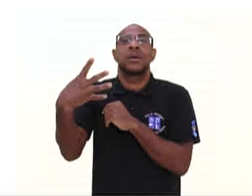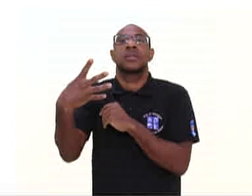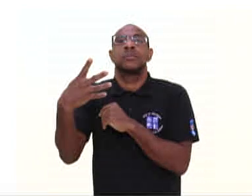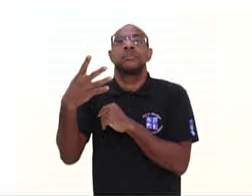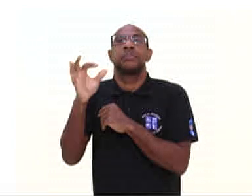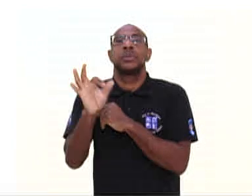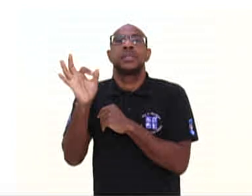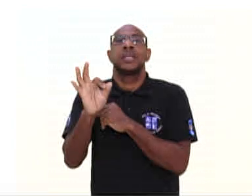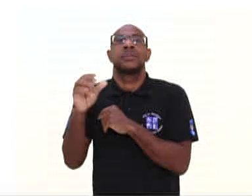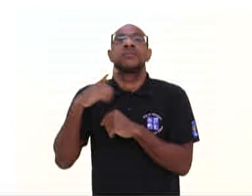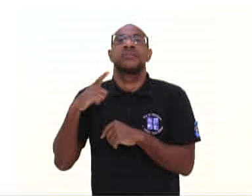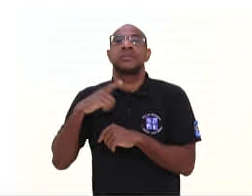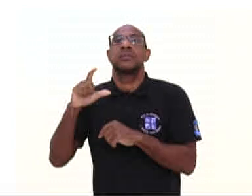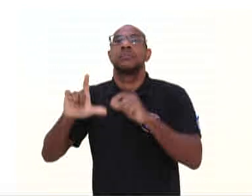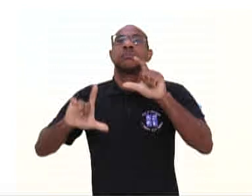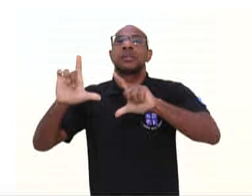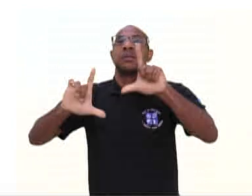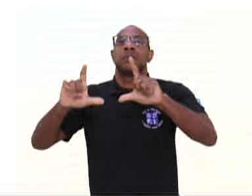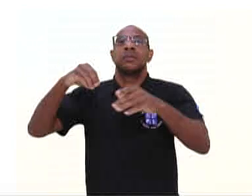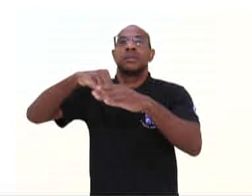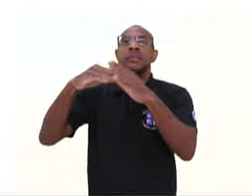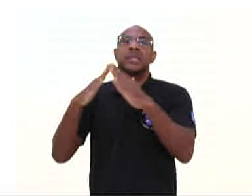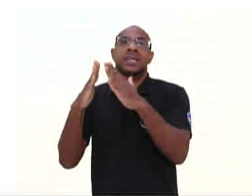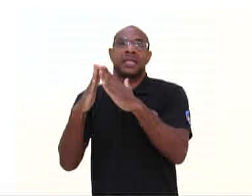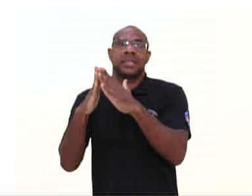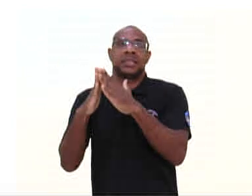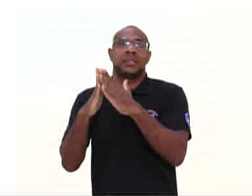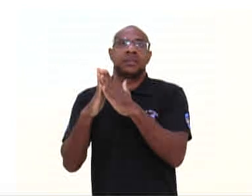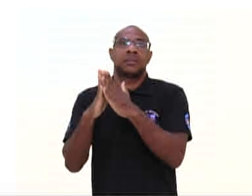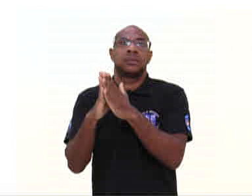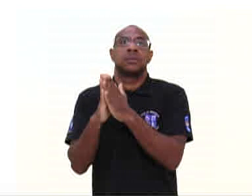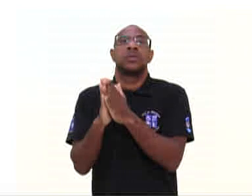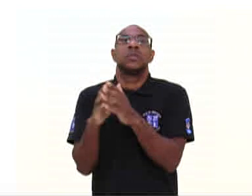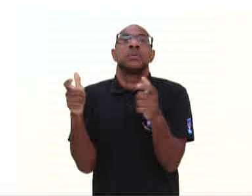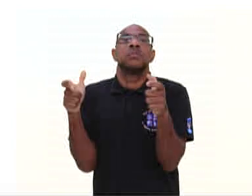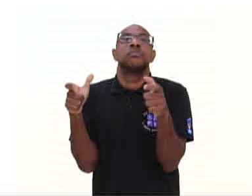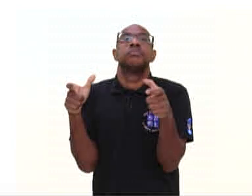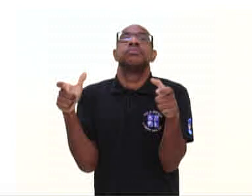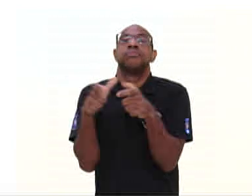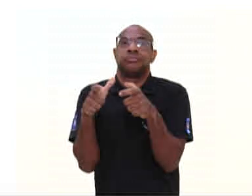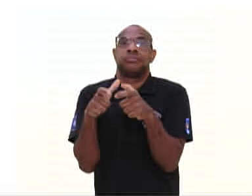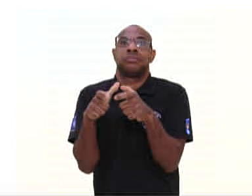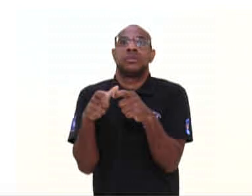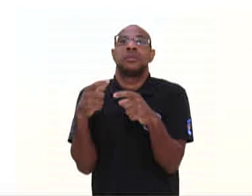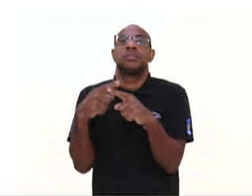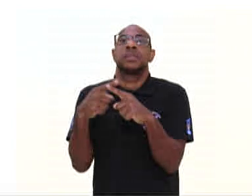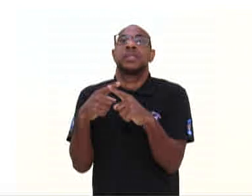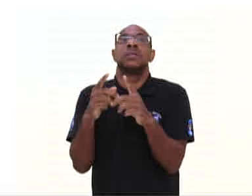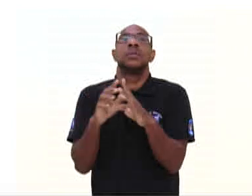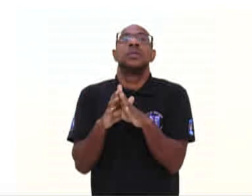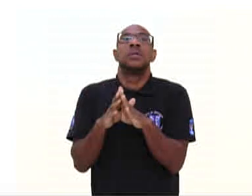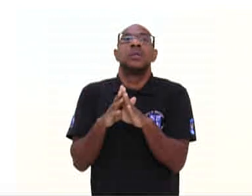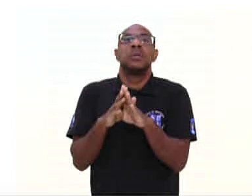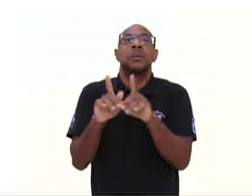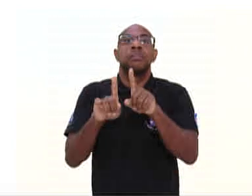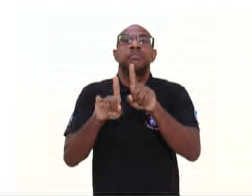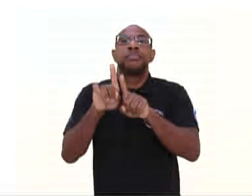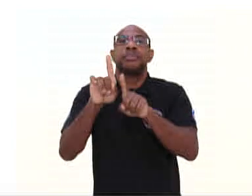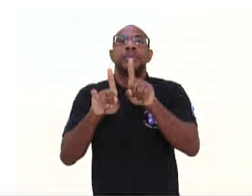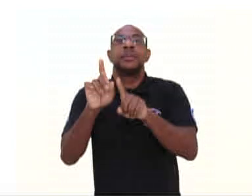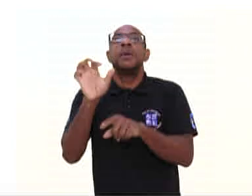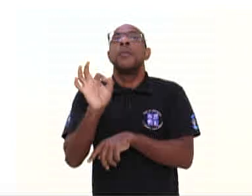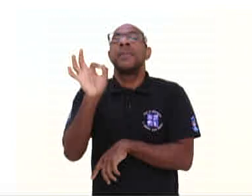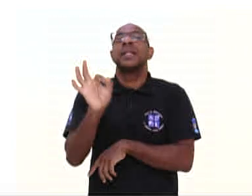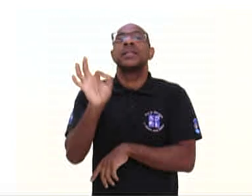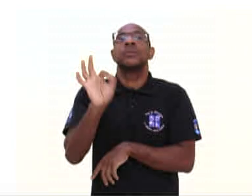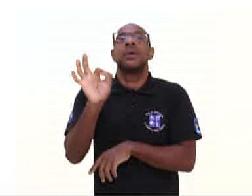96,4% havia um aparelho de televisão. O número diminuiu em relação ao ano anterior, quando o percentual era de 96,7%.